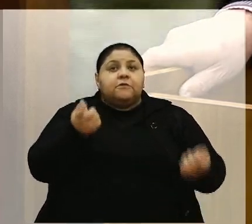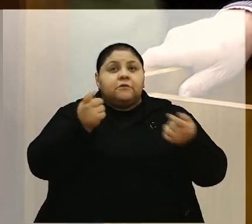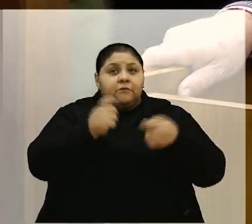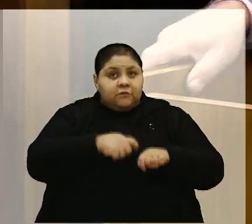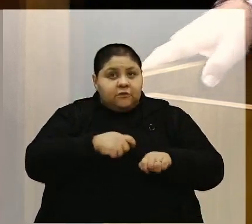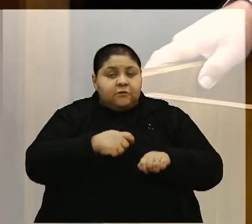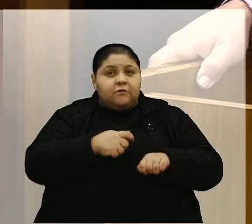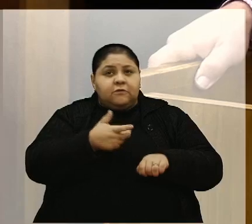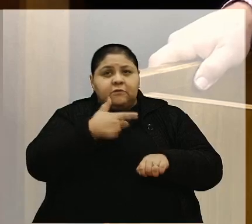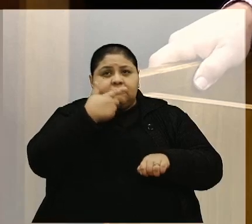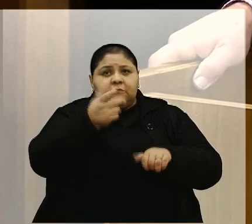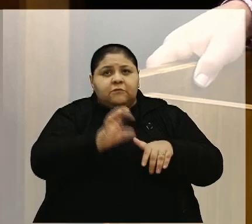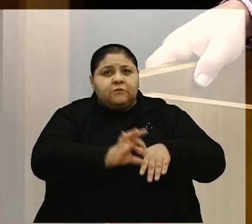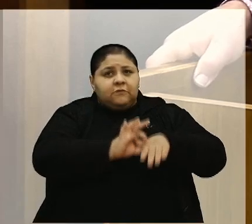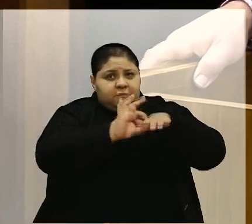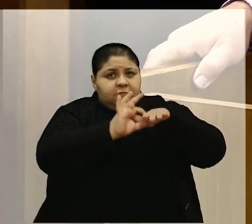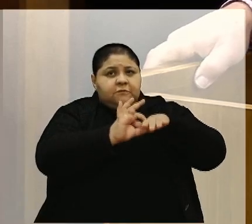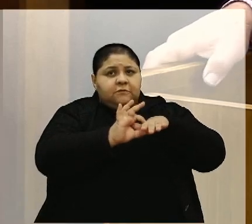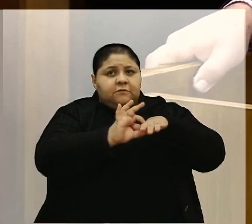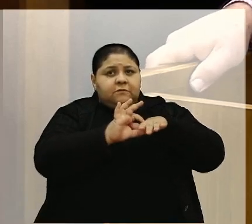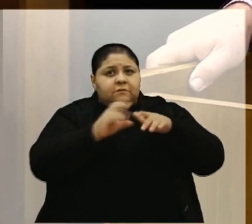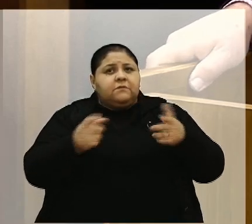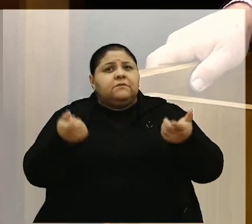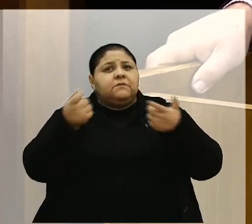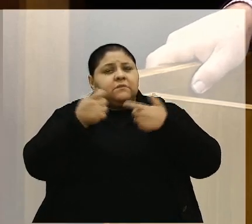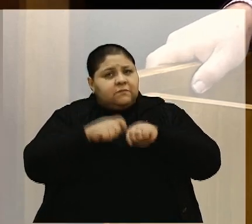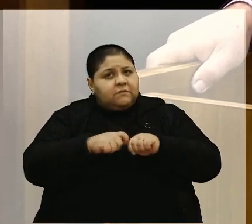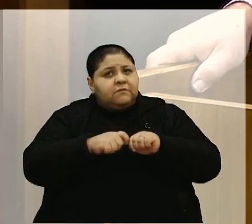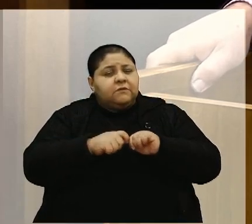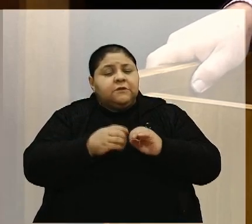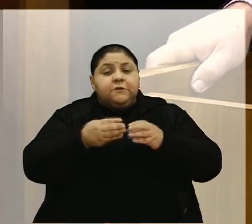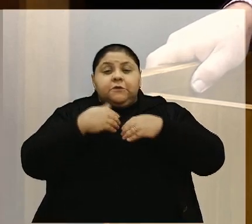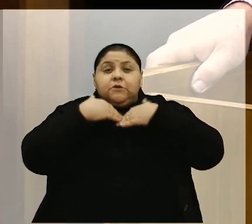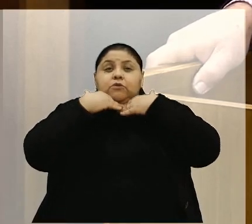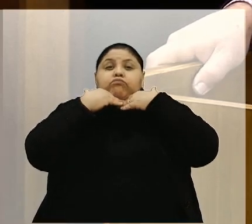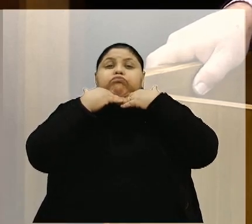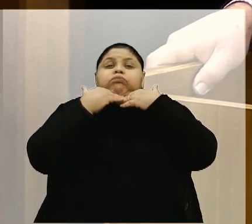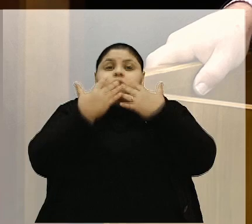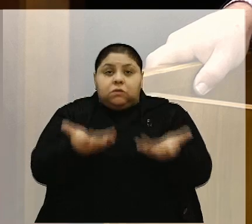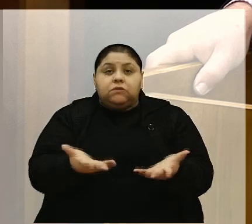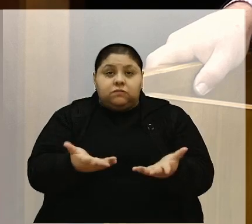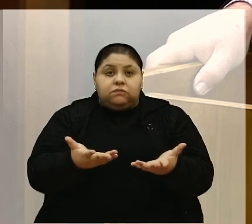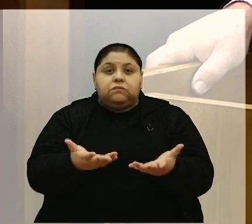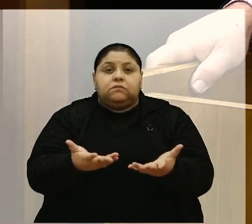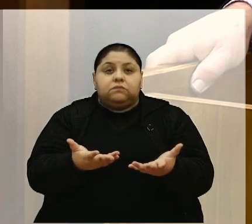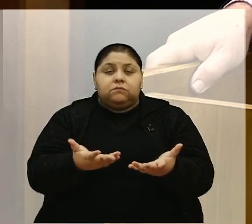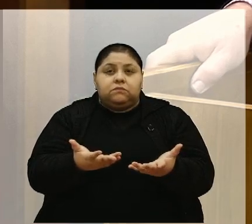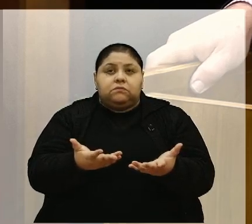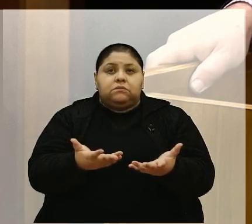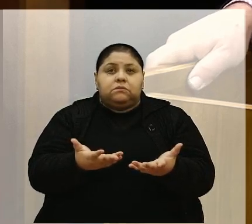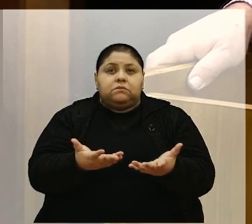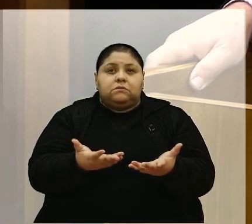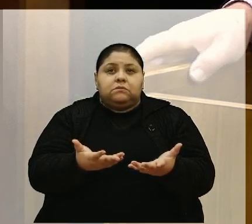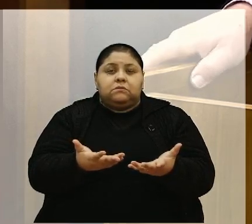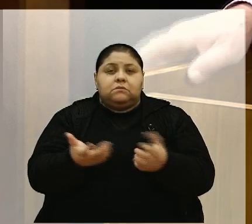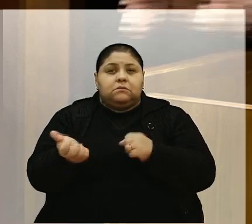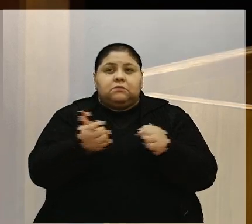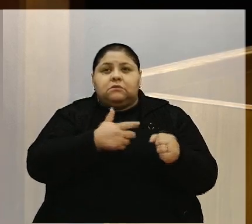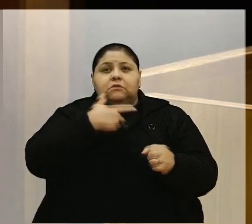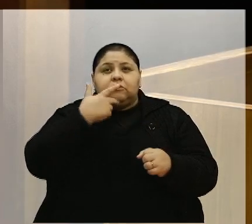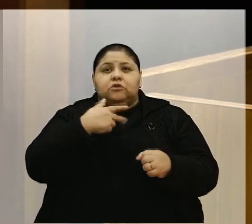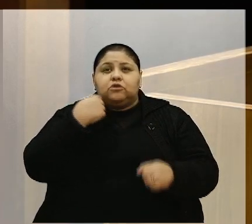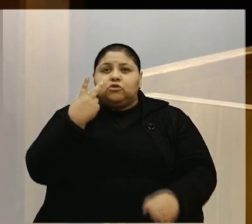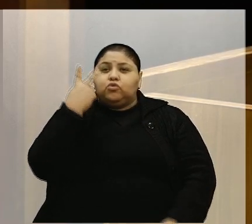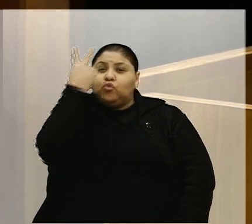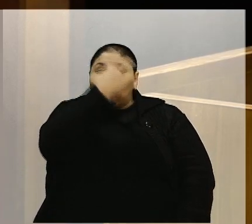declaração de líder, senhor presidente. Eu precisava fazer esse desabafo. Declaração de líder. Eu poderia ficar aqui falando 2 horas.